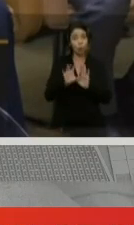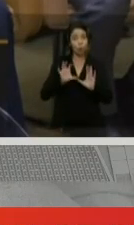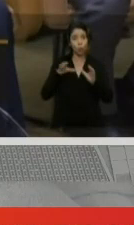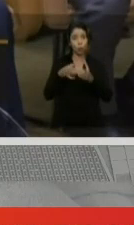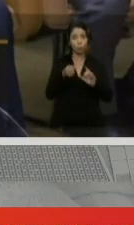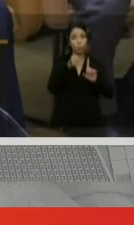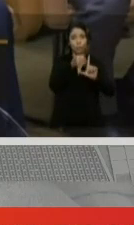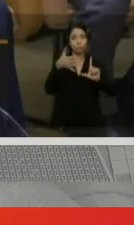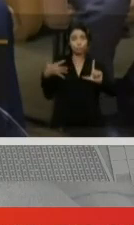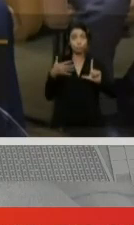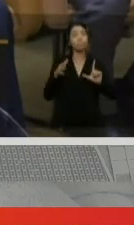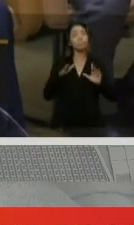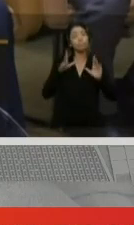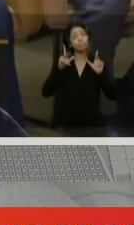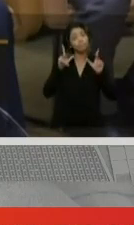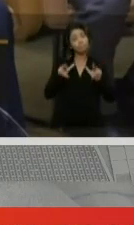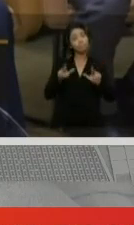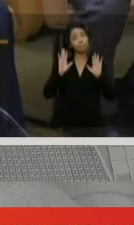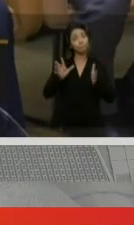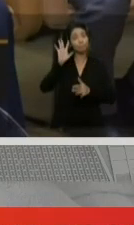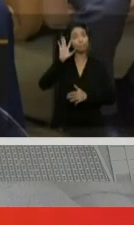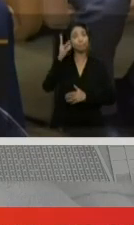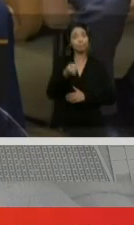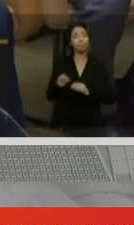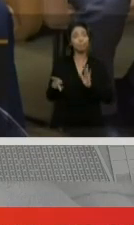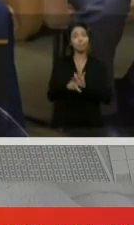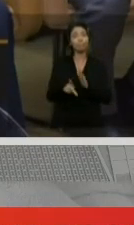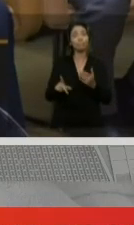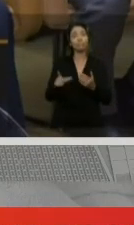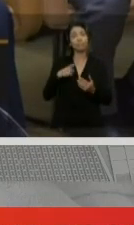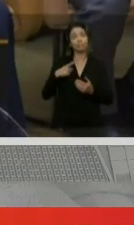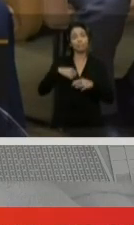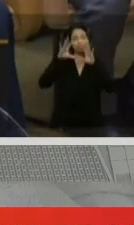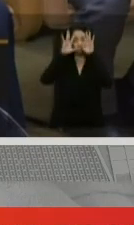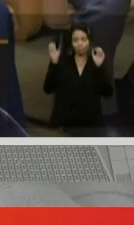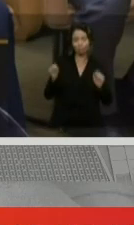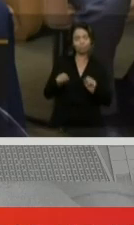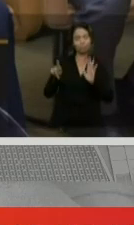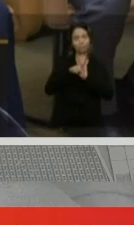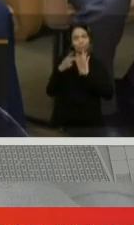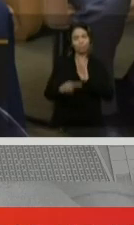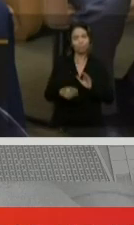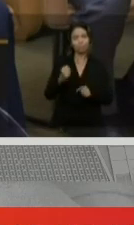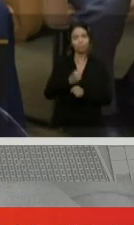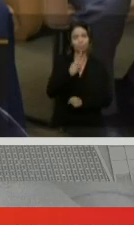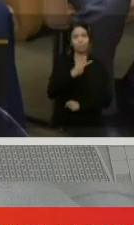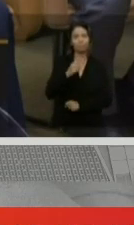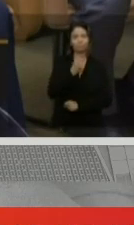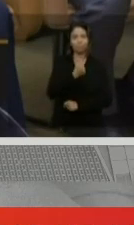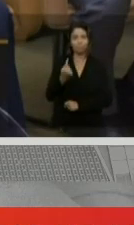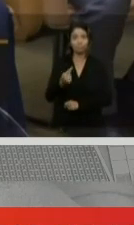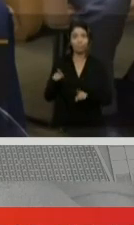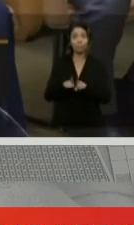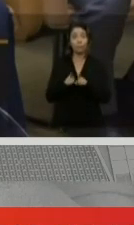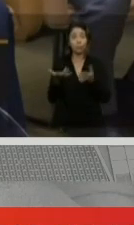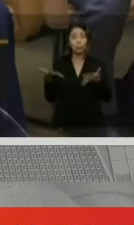ou numa campanha política, não na Suprema Corte. Você vê o Supremo dos Estados Unidos, os ministros praticamente não